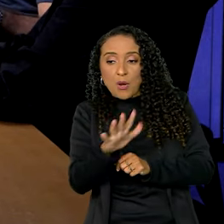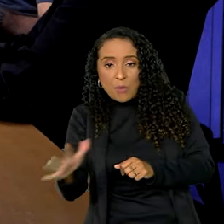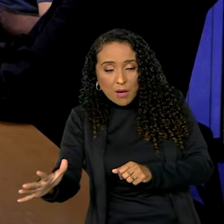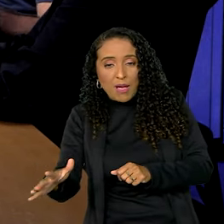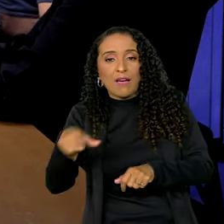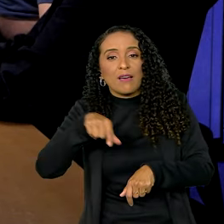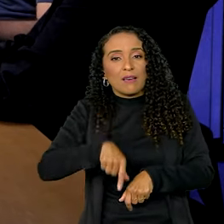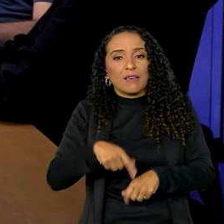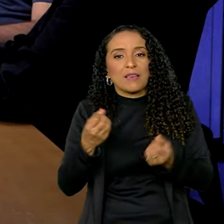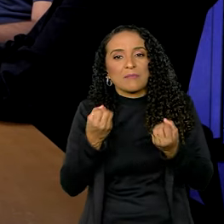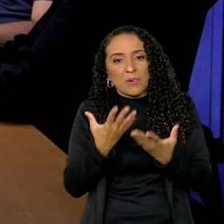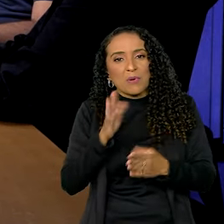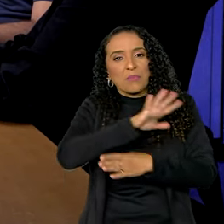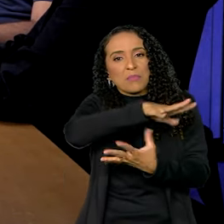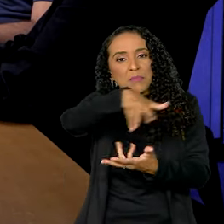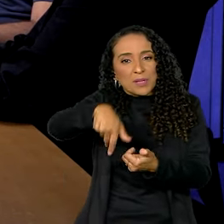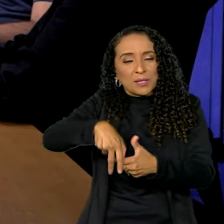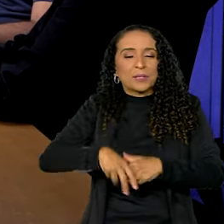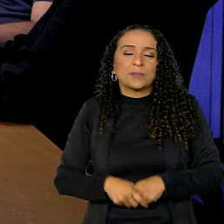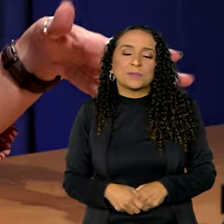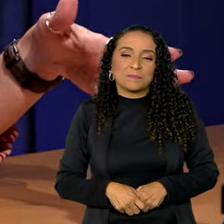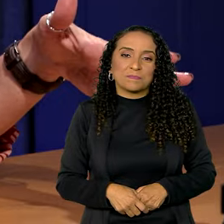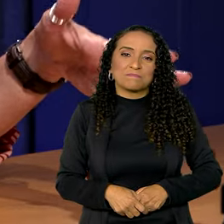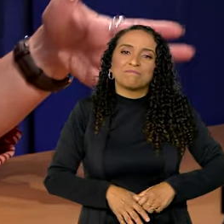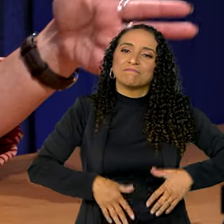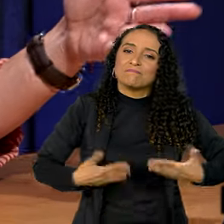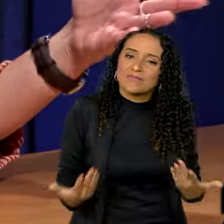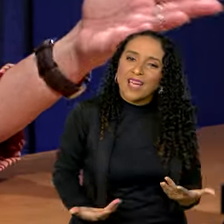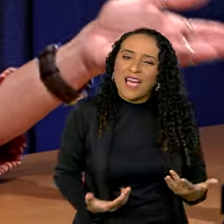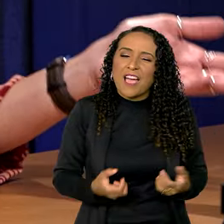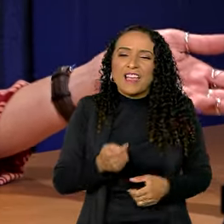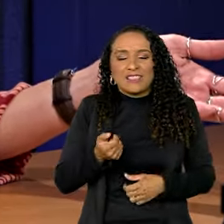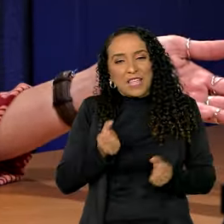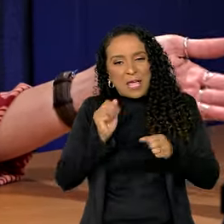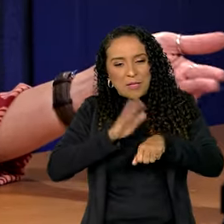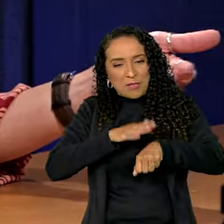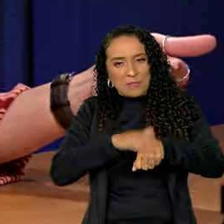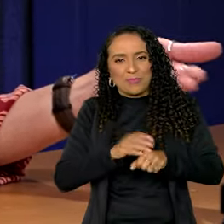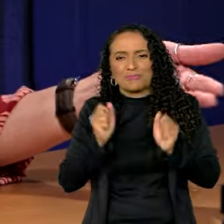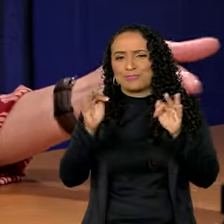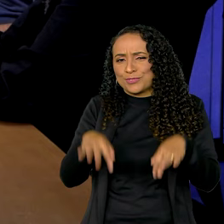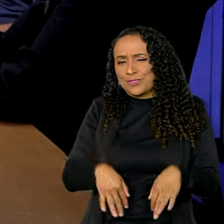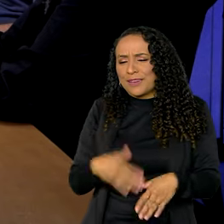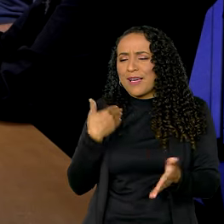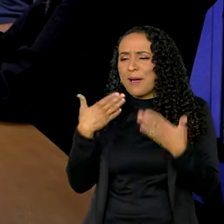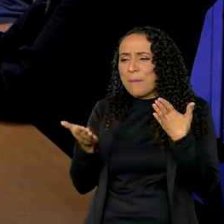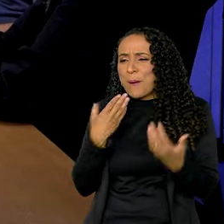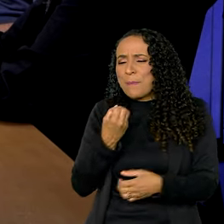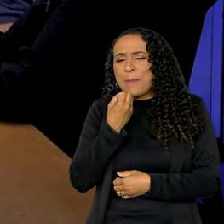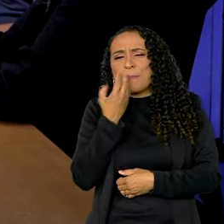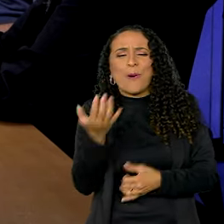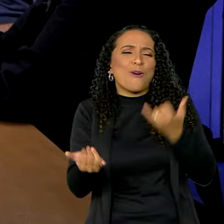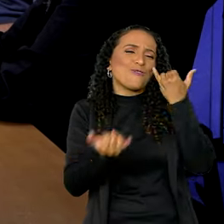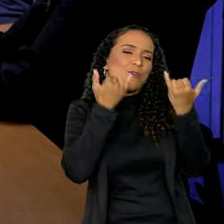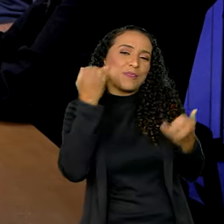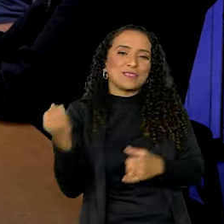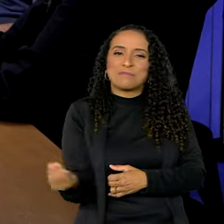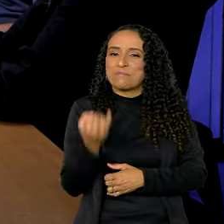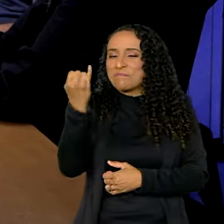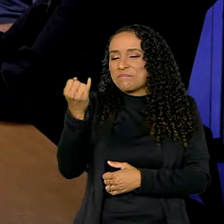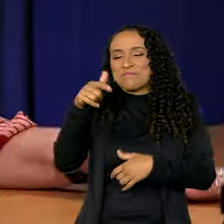presta para o planeta gente já estamos terminando nosso tempo um papo tão bom tantas informações